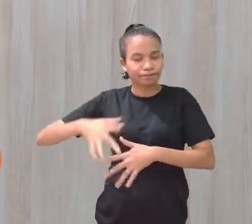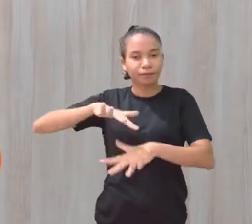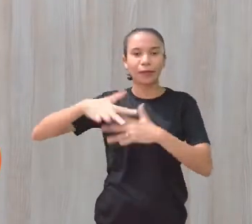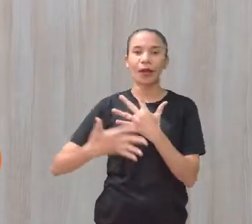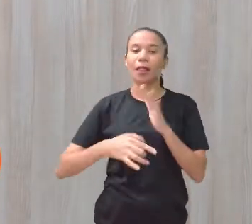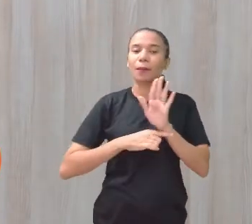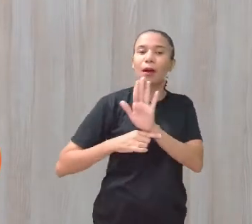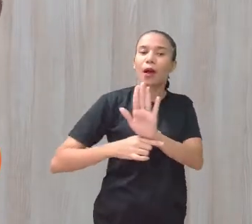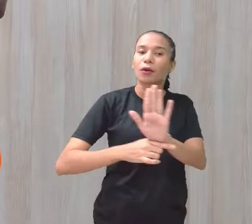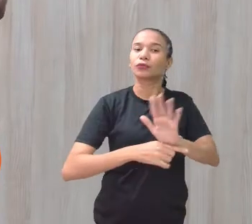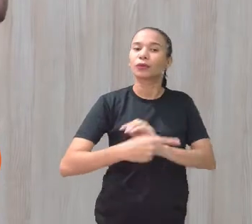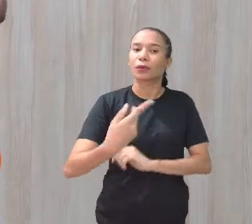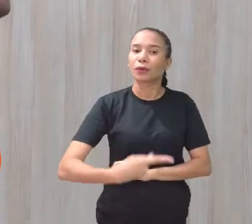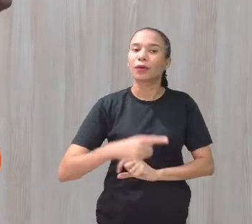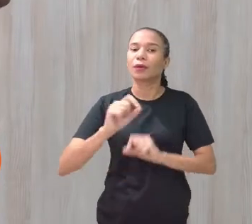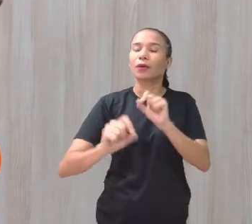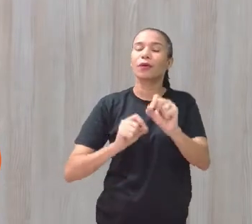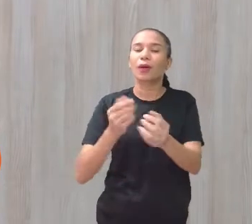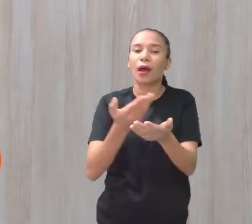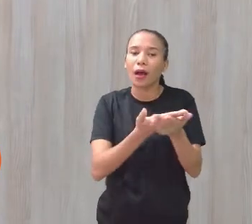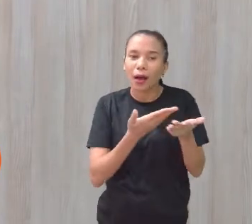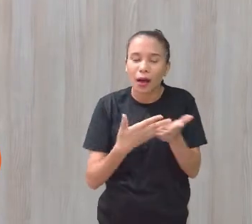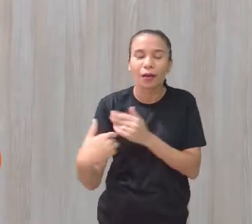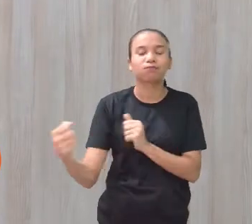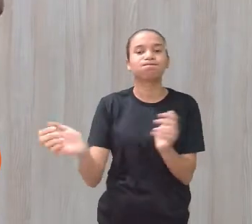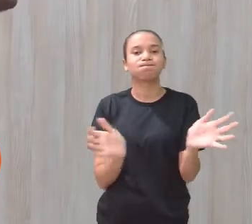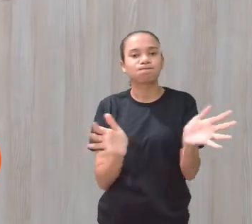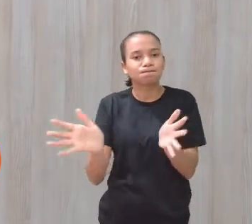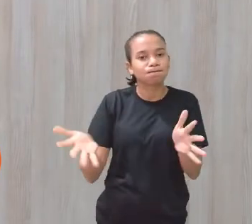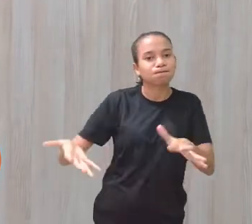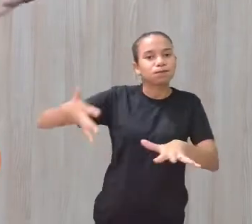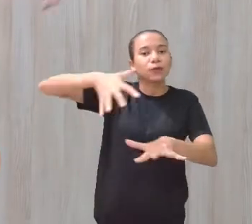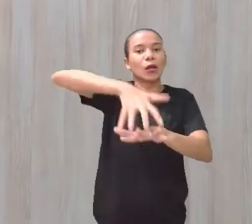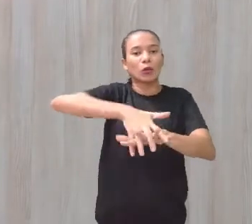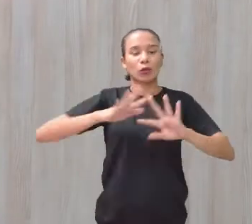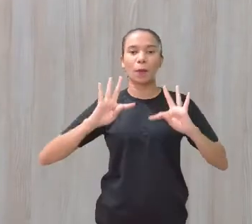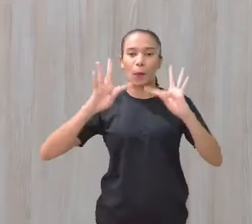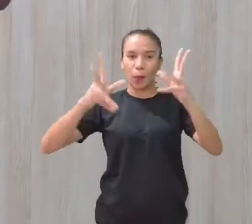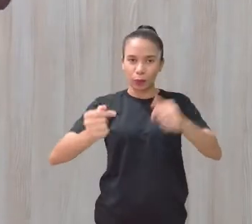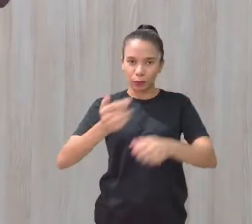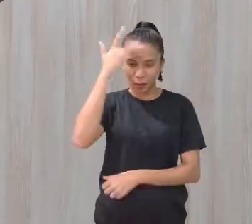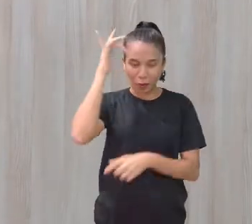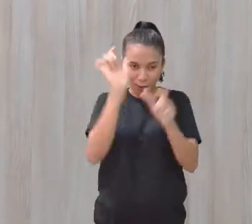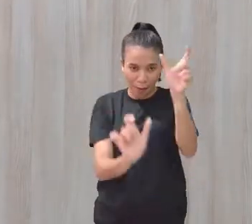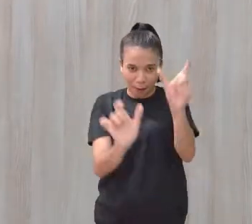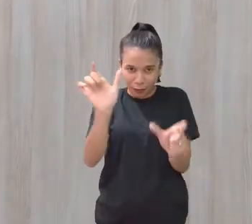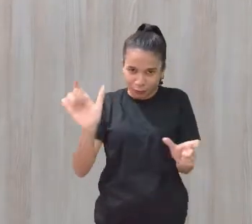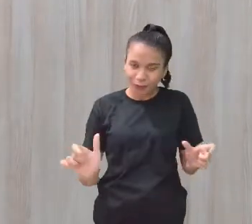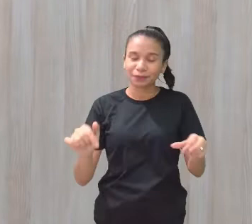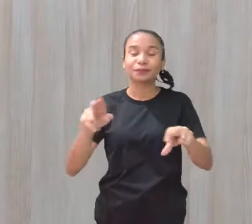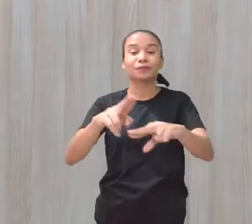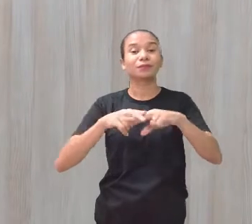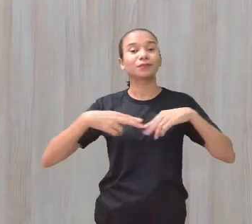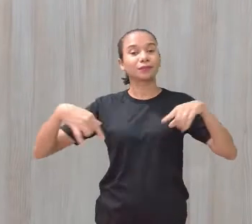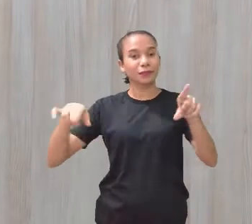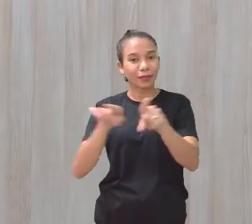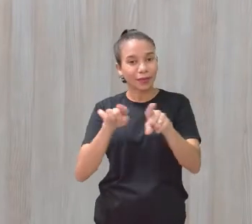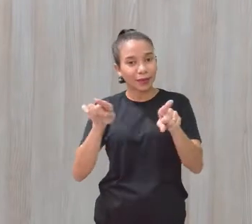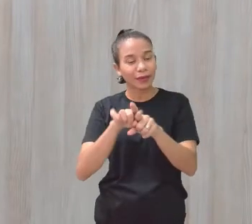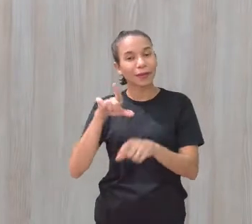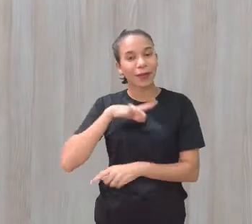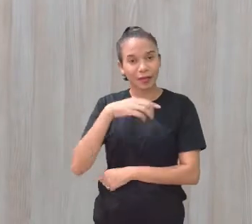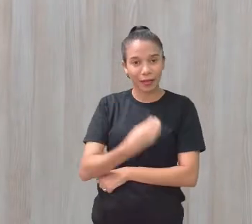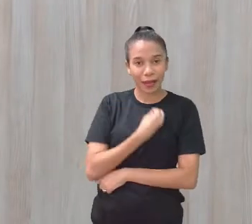ajudam aqui nesse projeto para que nossas aulas se tornem mais acessíveis para todos e todas. E contamos também com